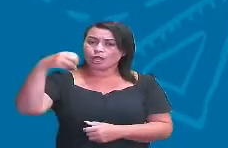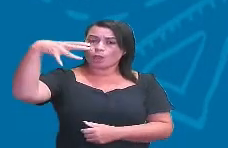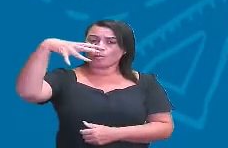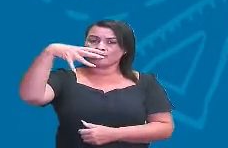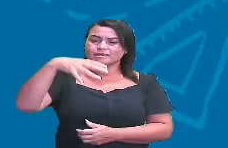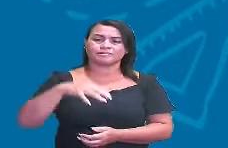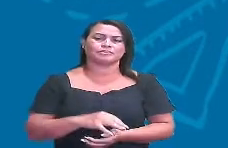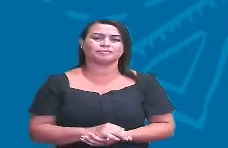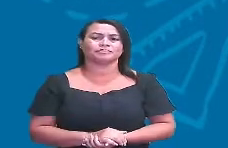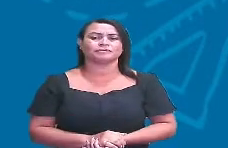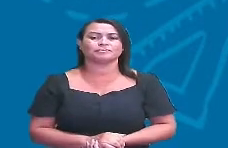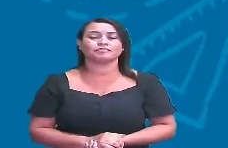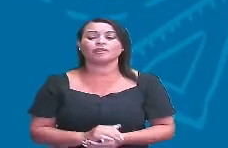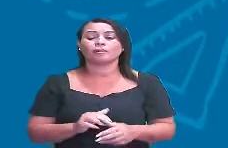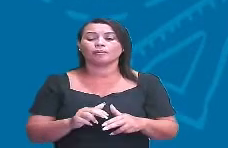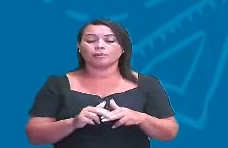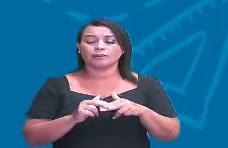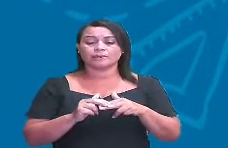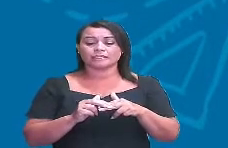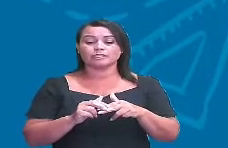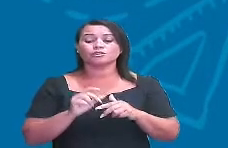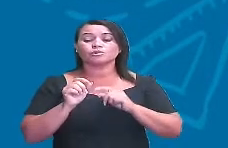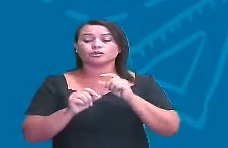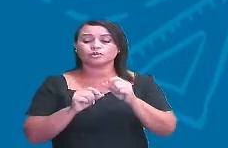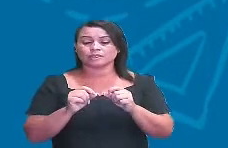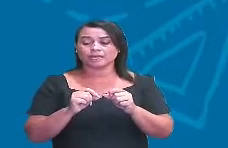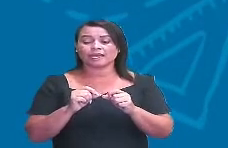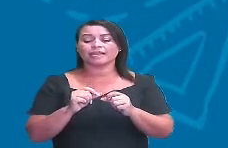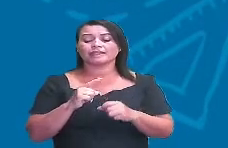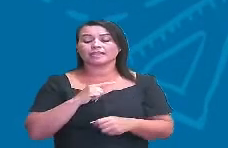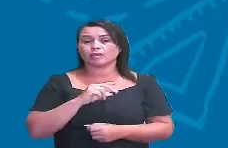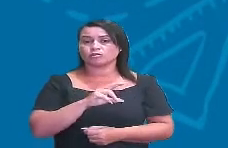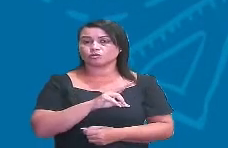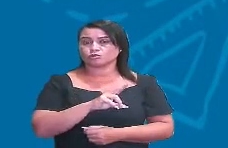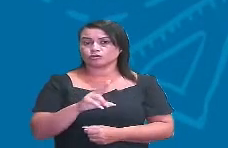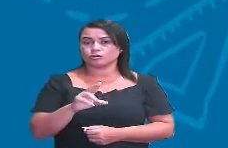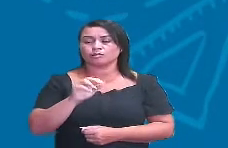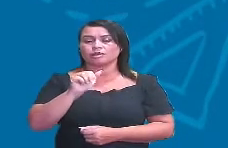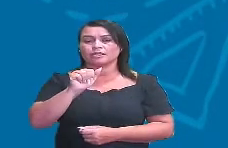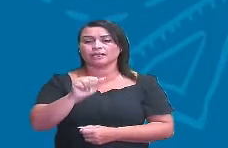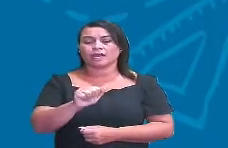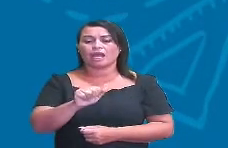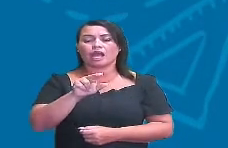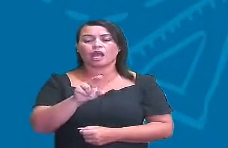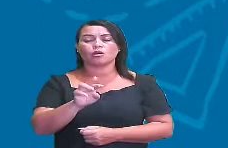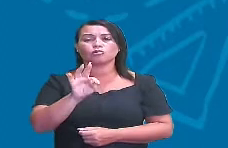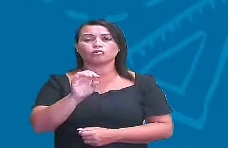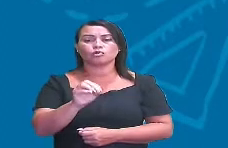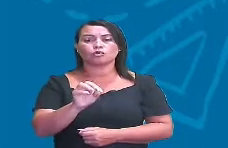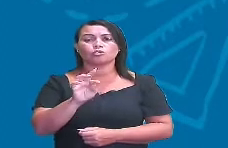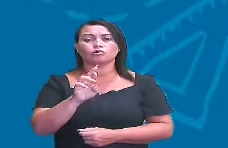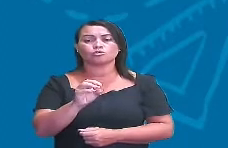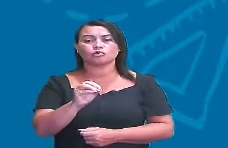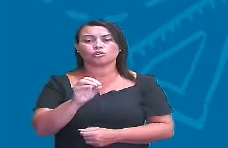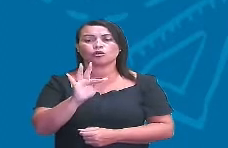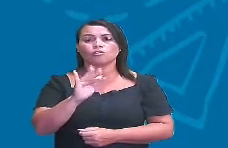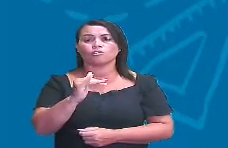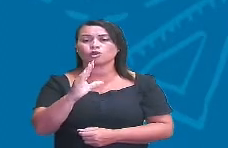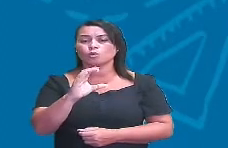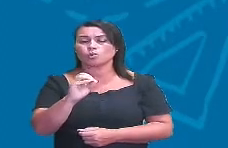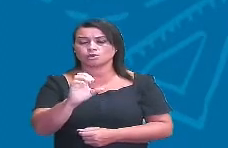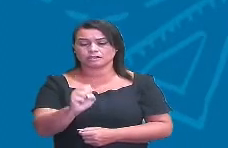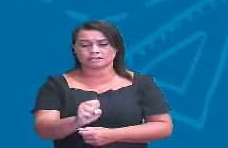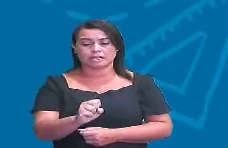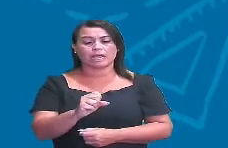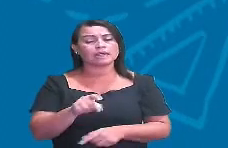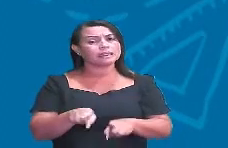certo? Portanto, por isso esses organismos são chamados de autotróficos, ok? E aí